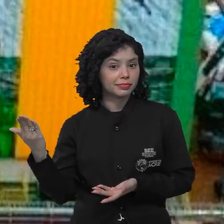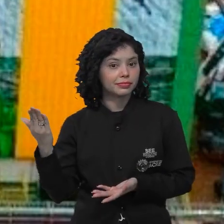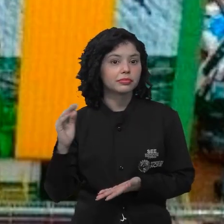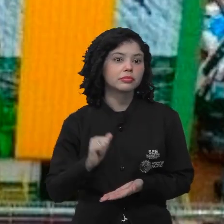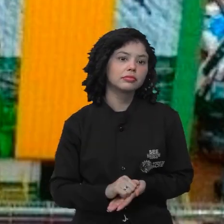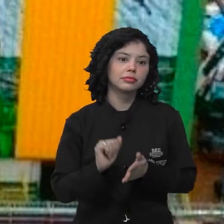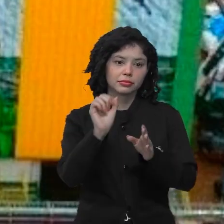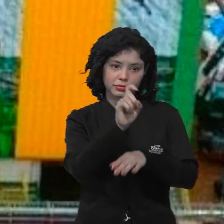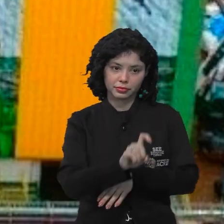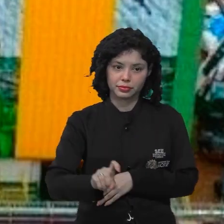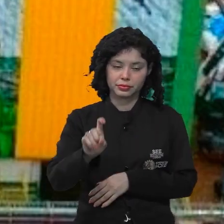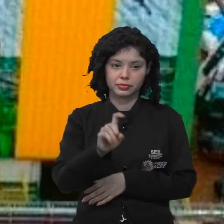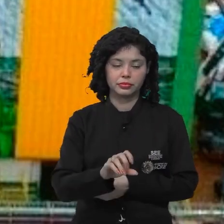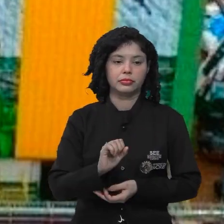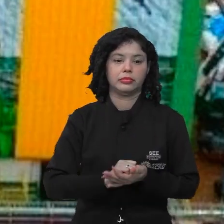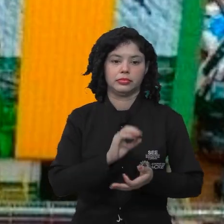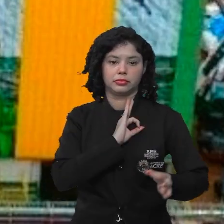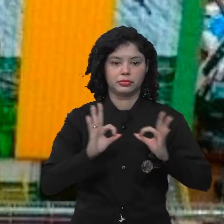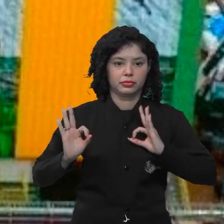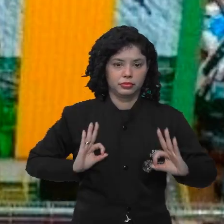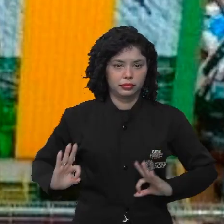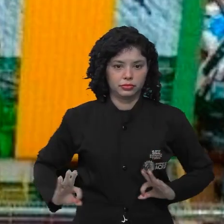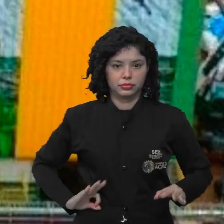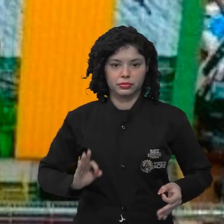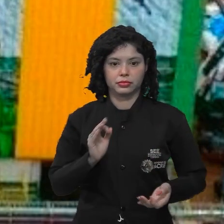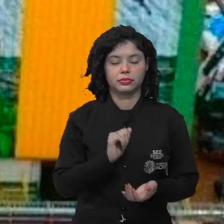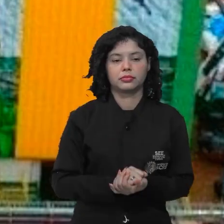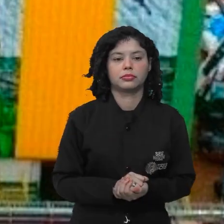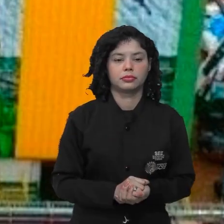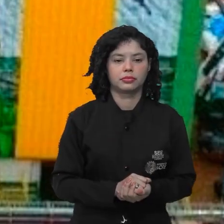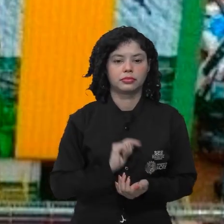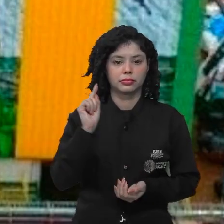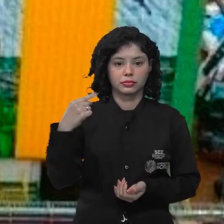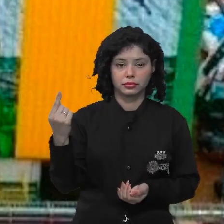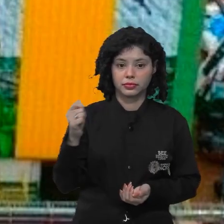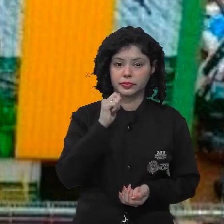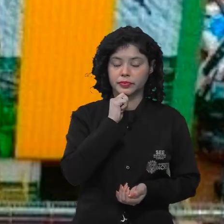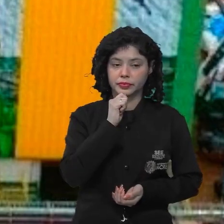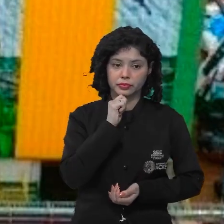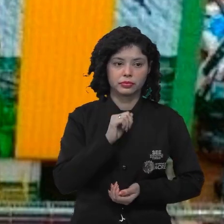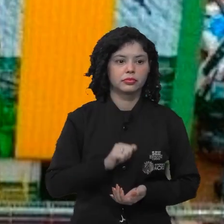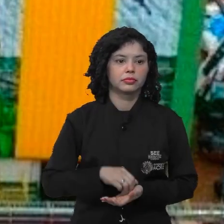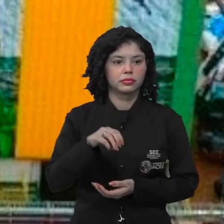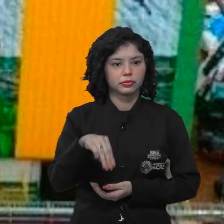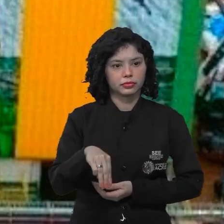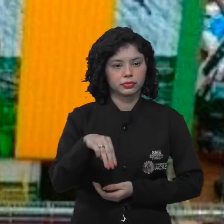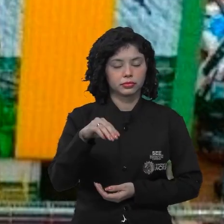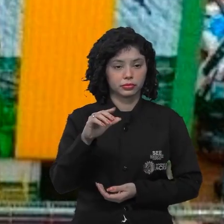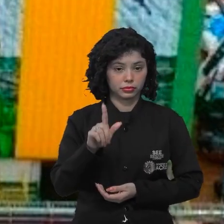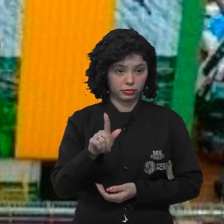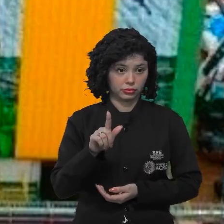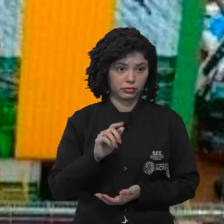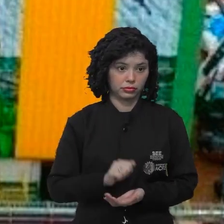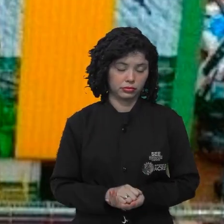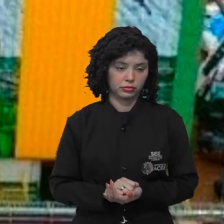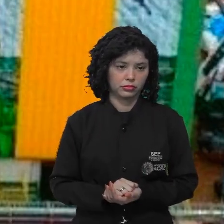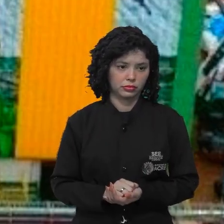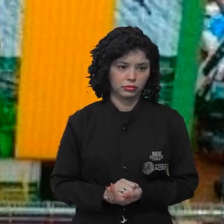esse grafite aí que eles fizeram, né, gente? Essa usina, ela fica lá no Mato Grosso do Sul e ela